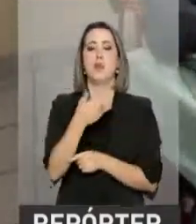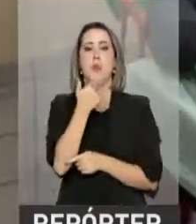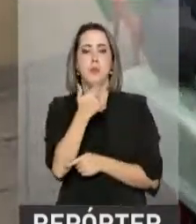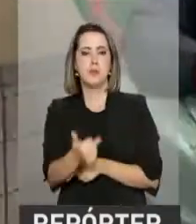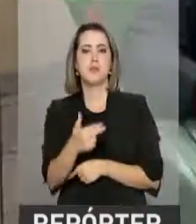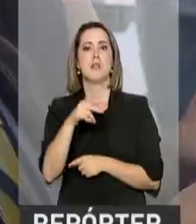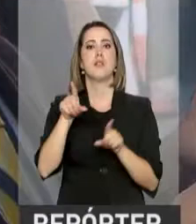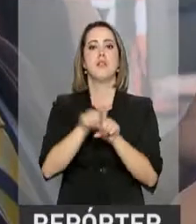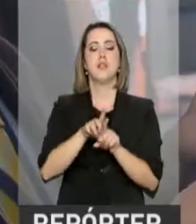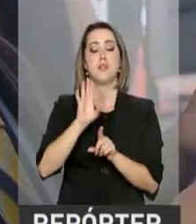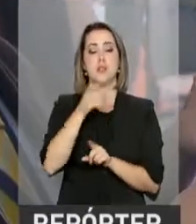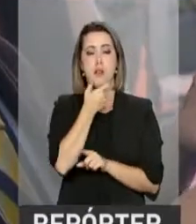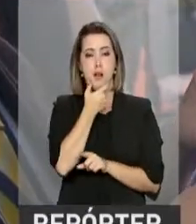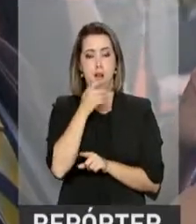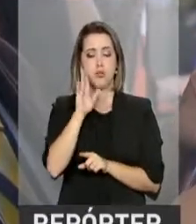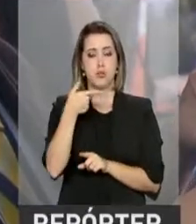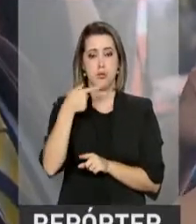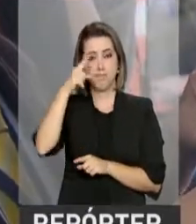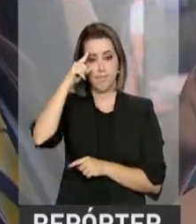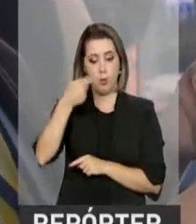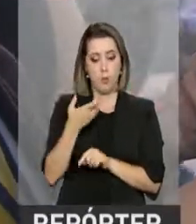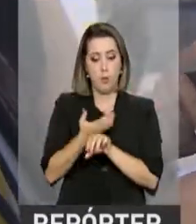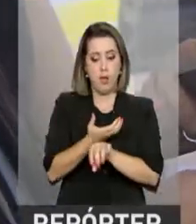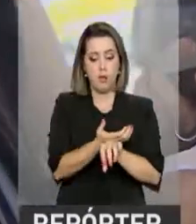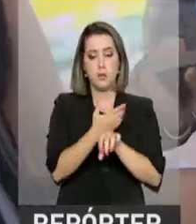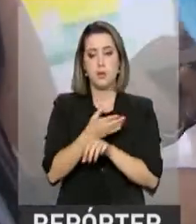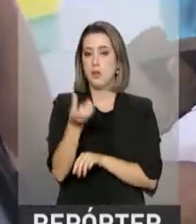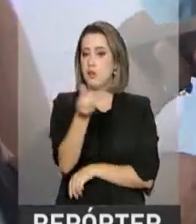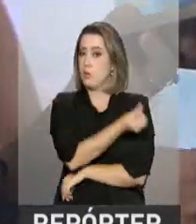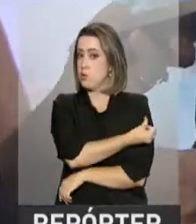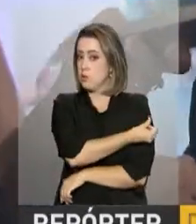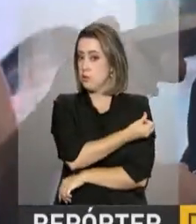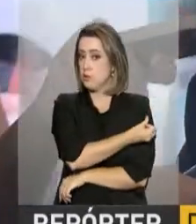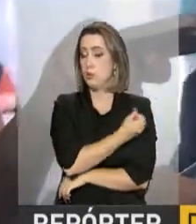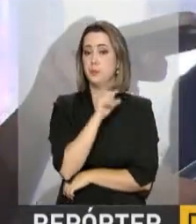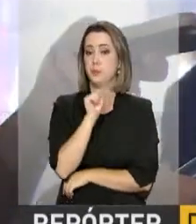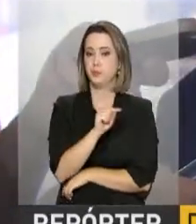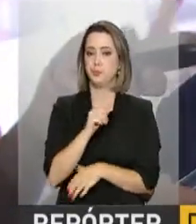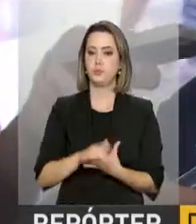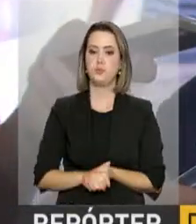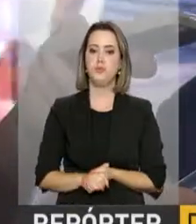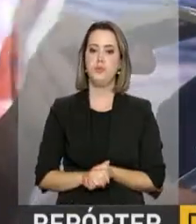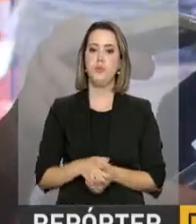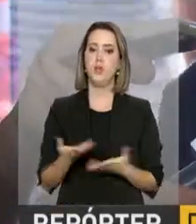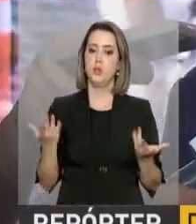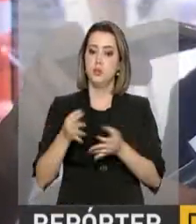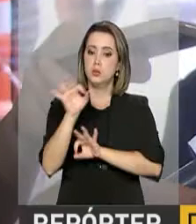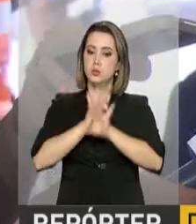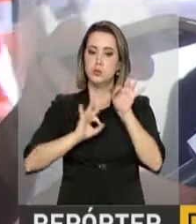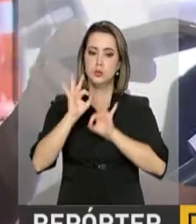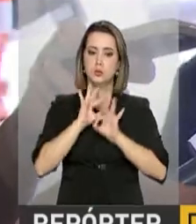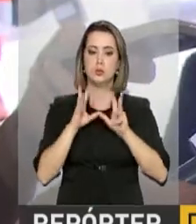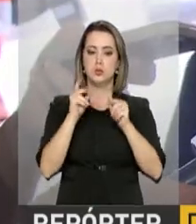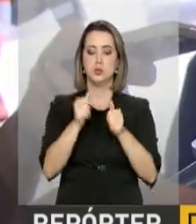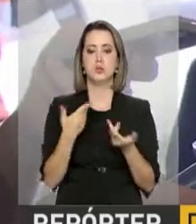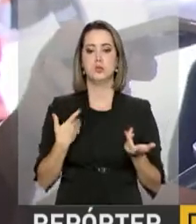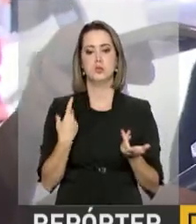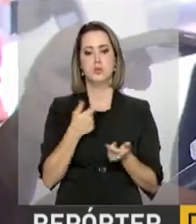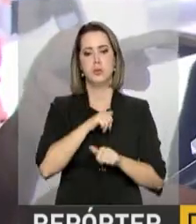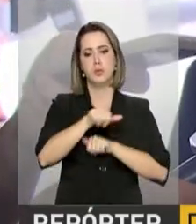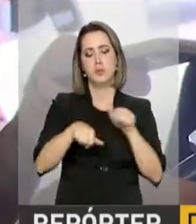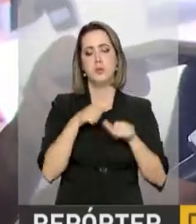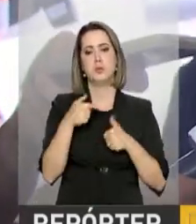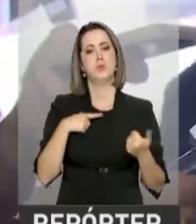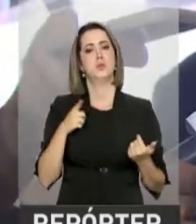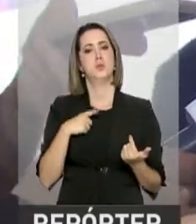outras mudanças na maioria das escolas isso não chega à sala de aula então a base vai organizar isso também muda porque você vai passar a ter um